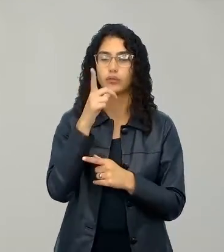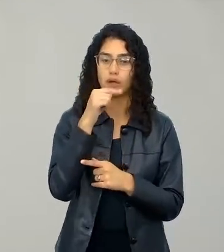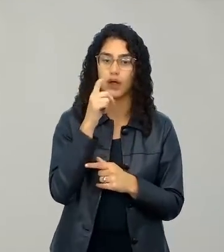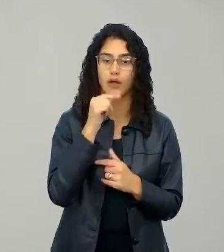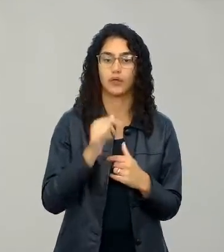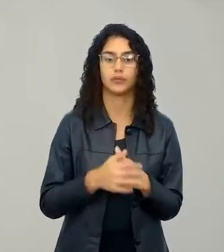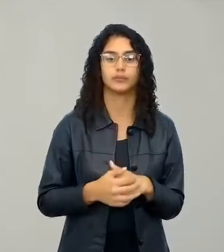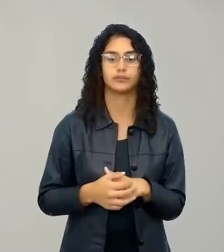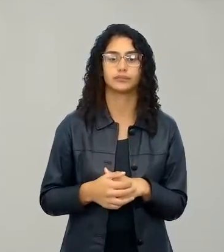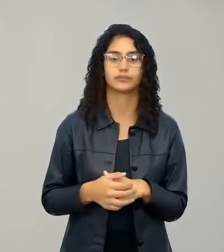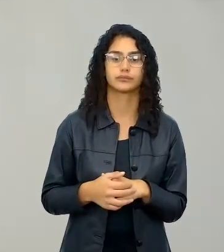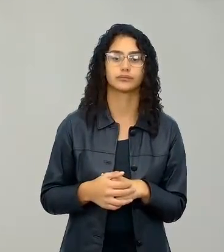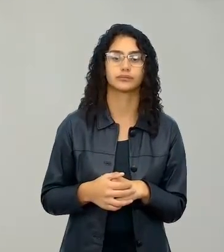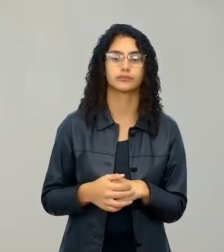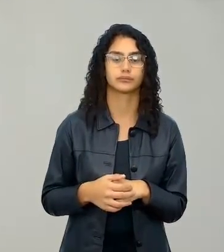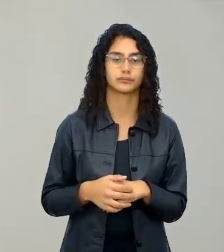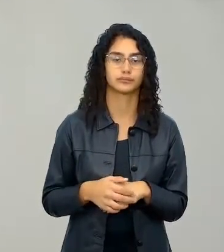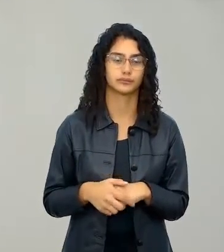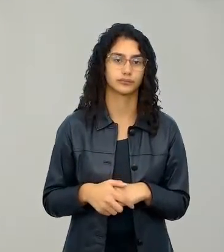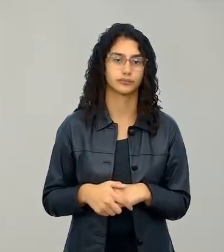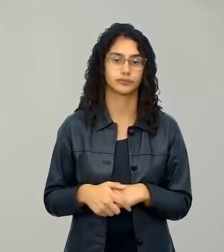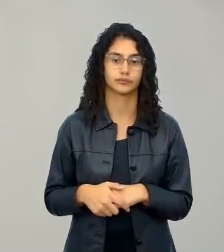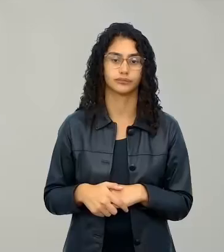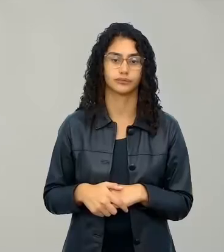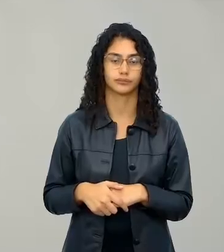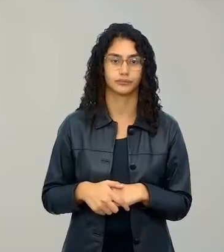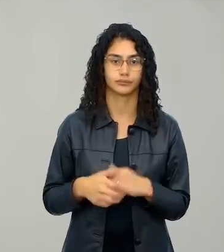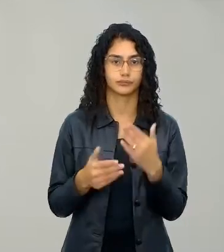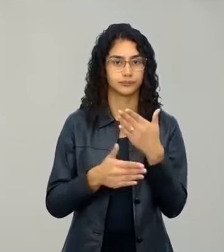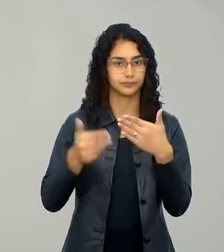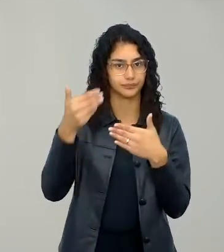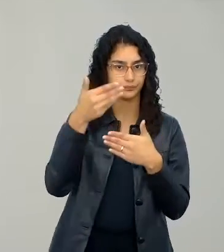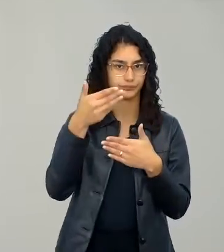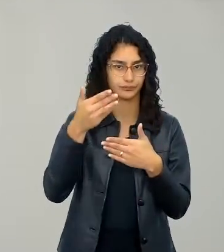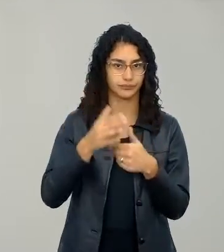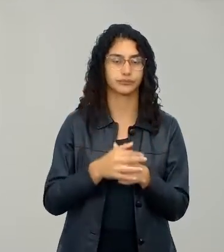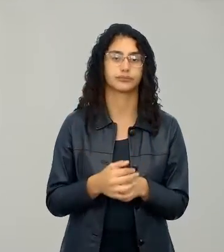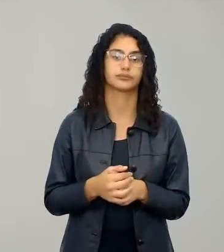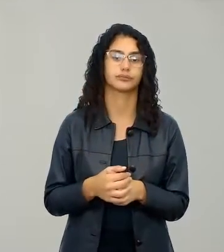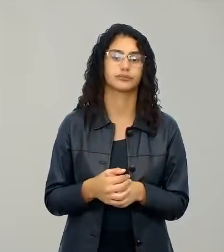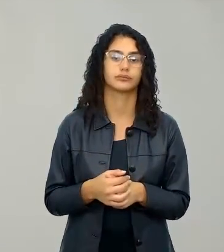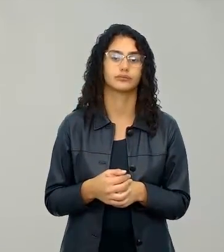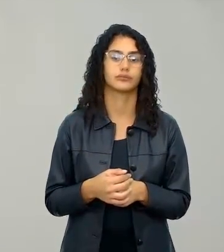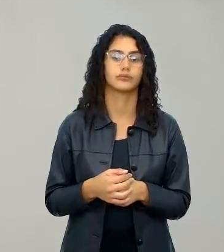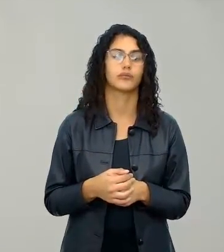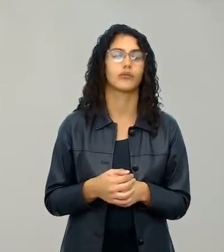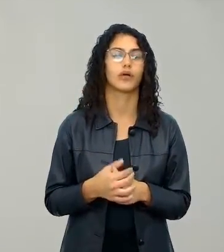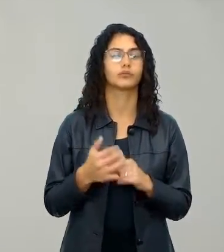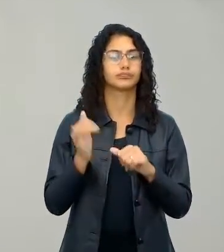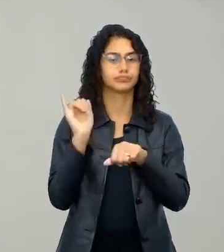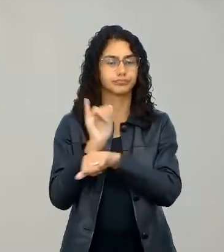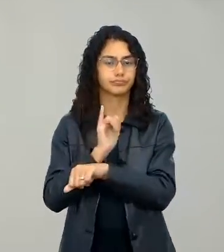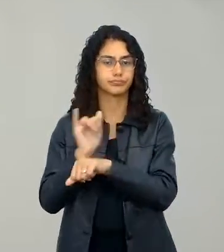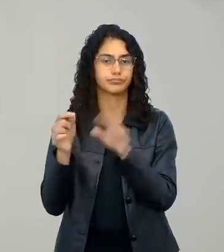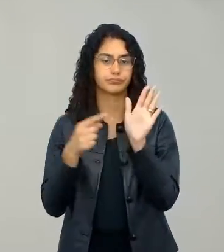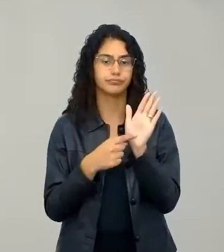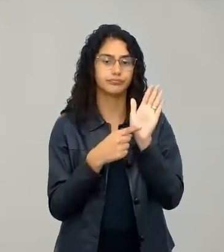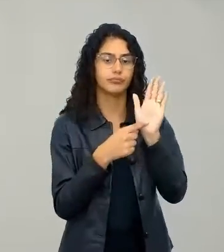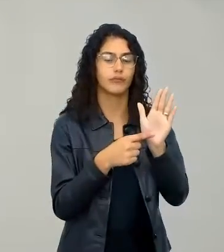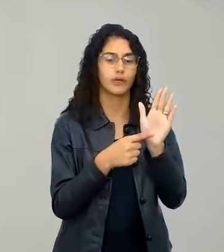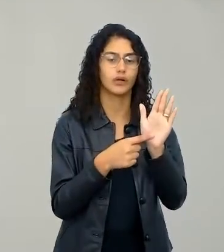esgoto, né? Vamos ver aí na tela um esqueminha bem lúdico de